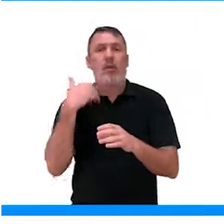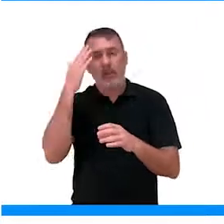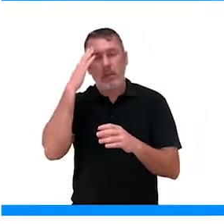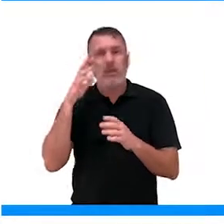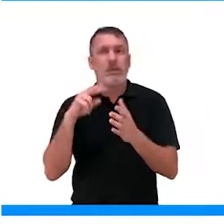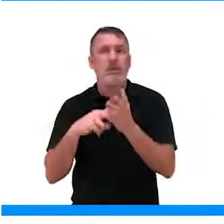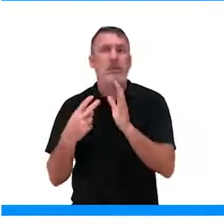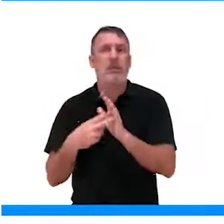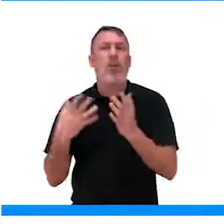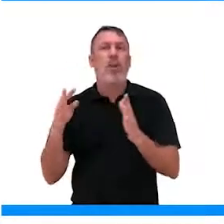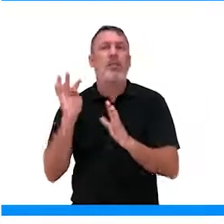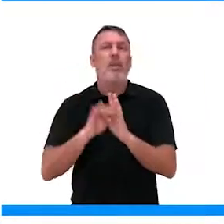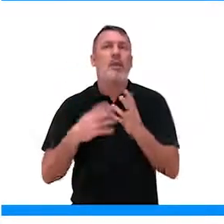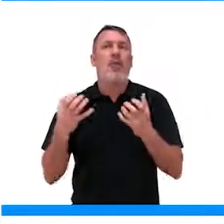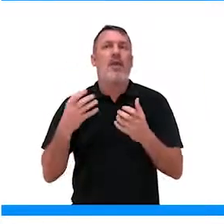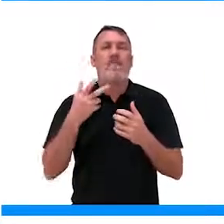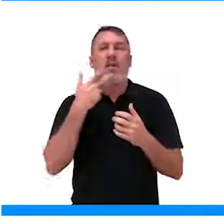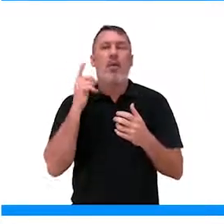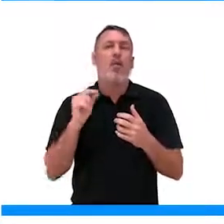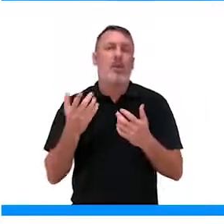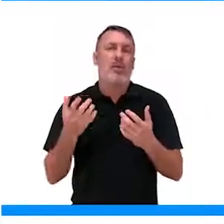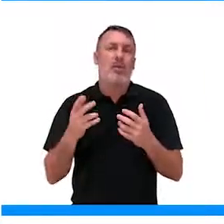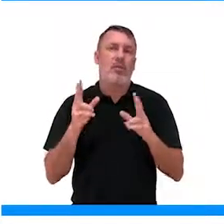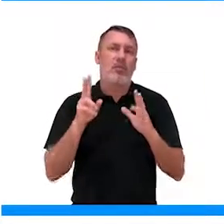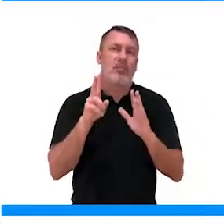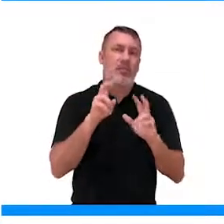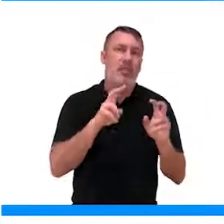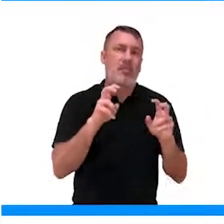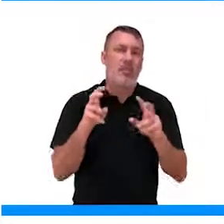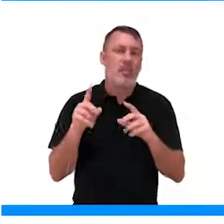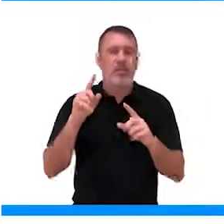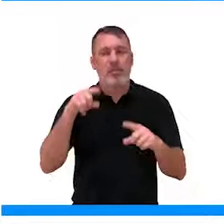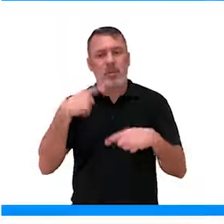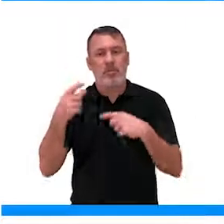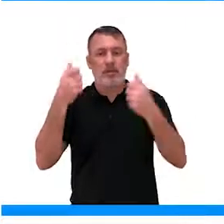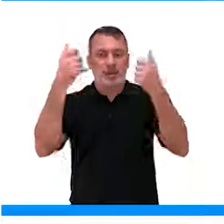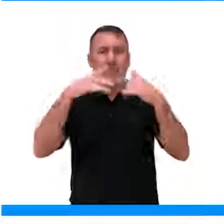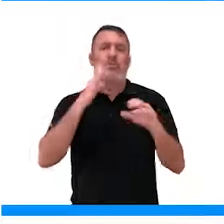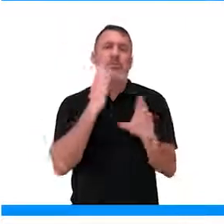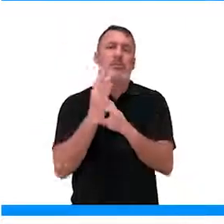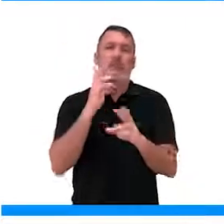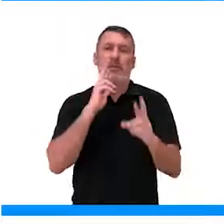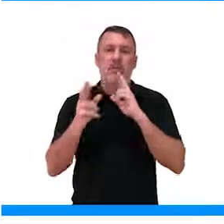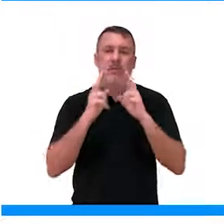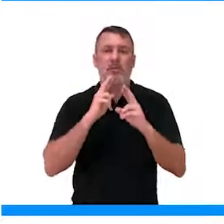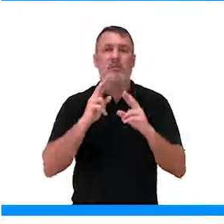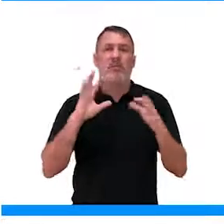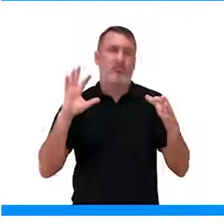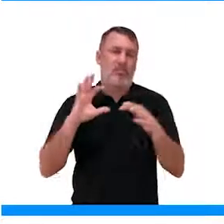e identificar o sentido ali. O que esse texto está querendo tratar? Desse assunto, desse, e aí eu vou